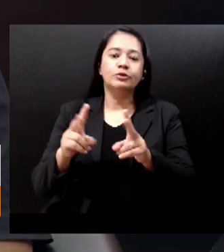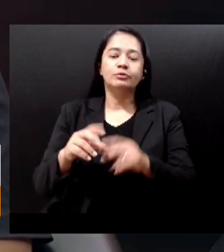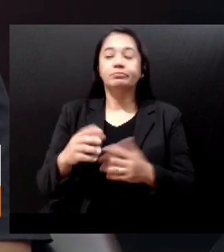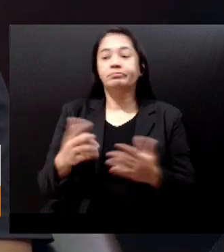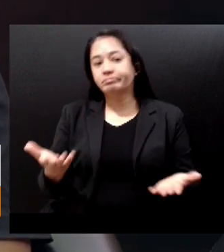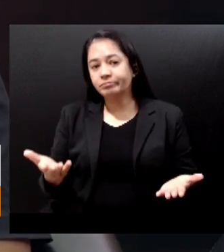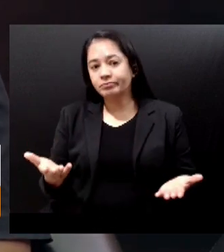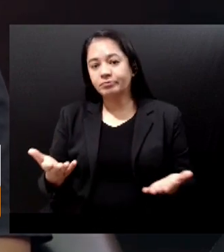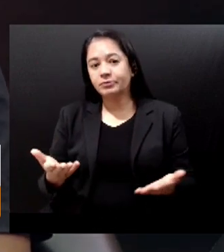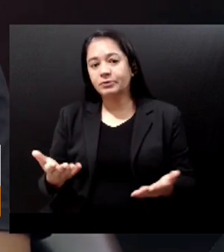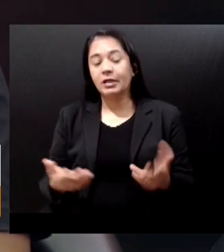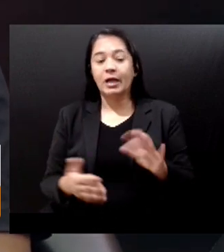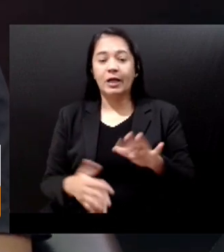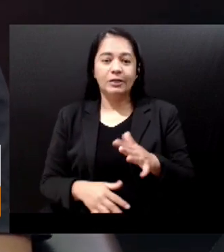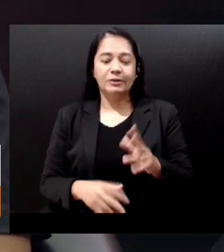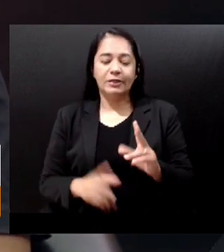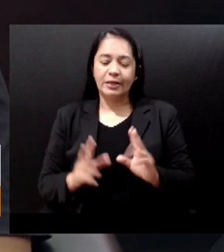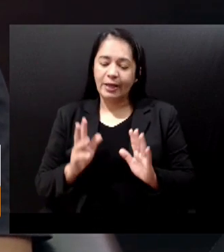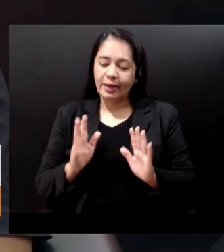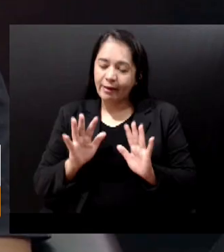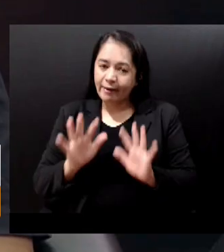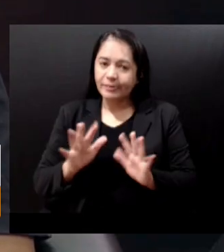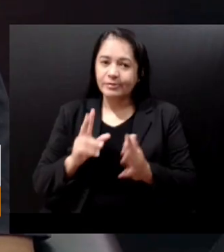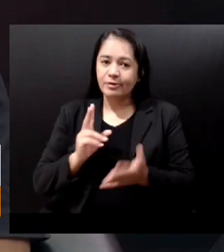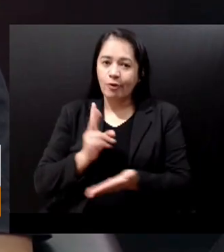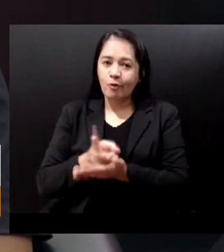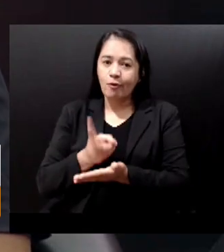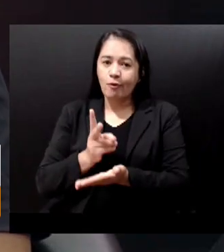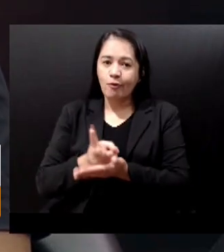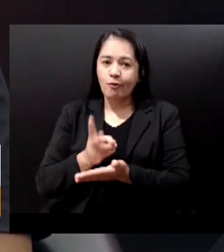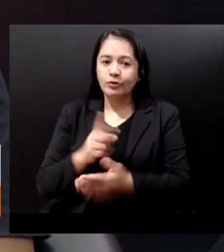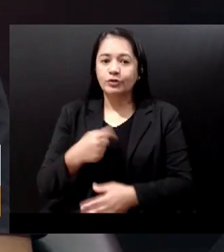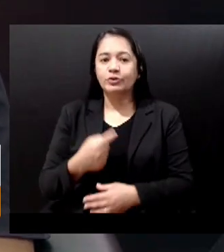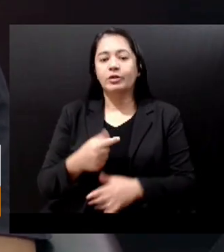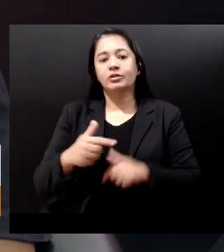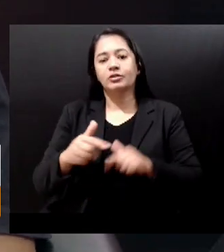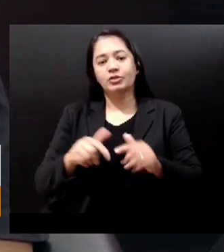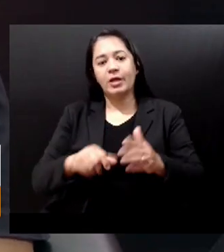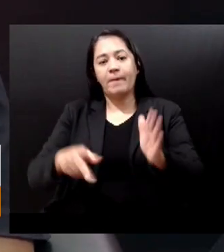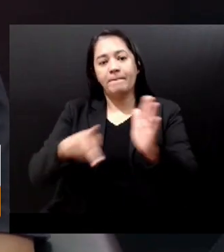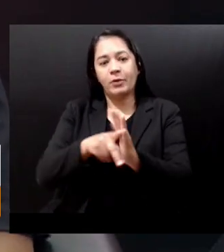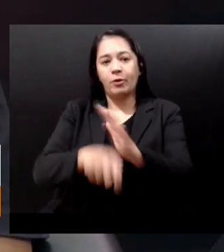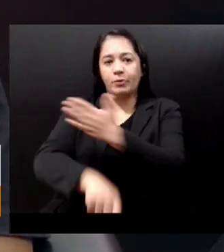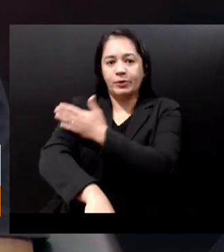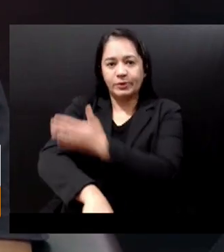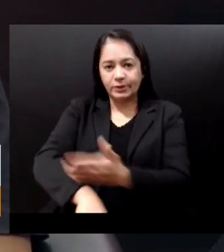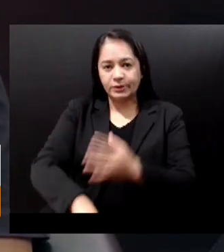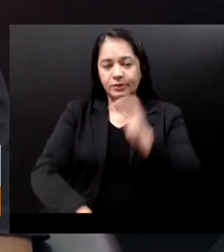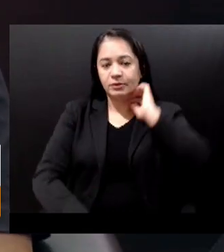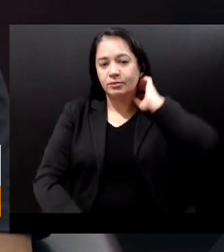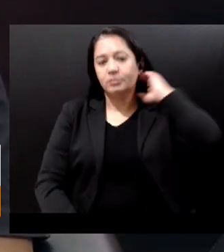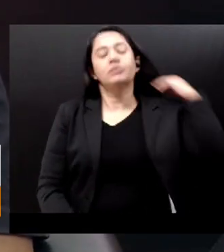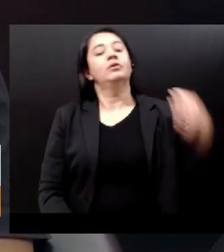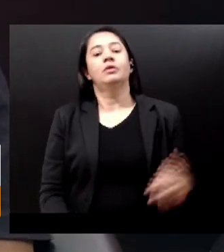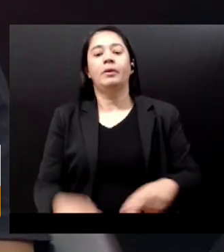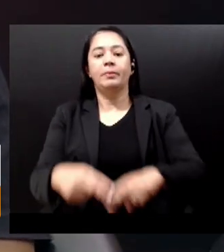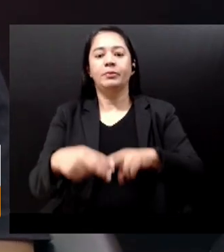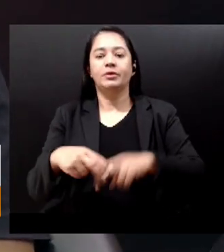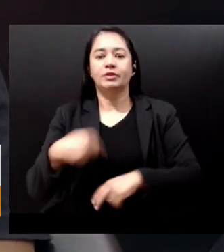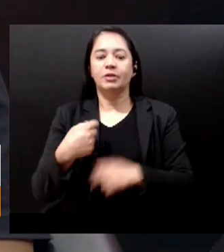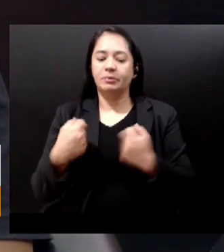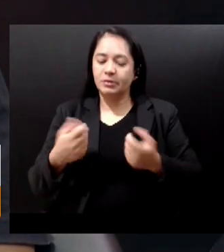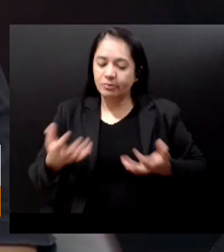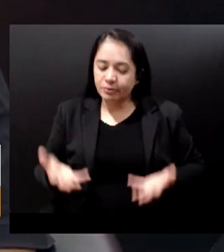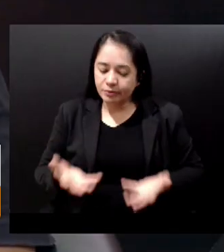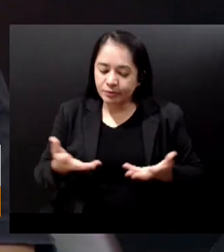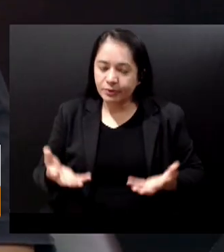essa continuidade é que a gente vem da disciplina. Então, por isso que a gente precisa de motivação também, mas nem